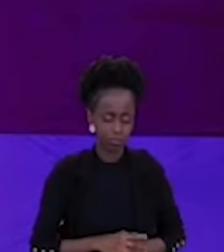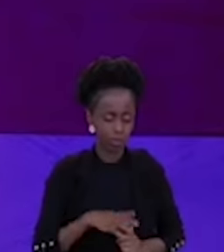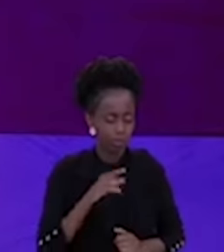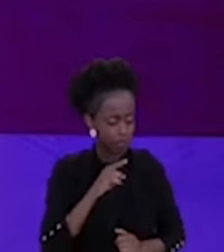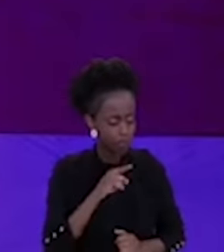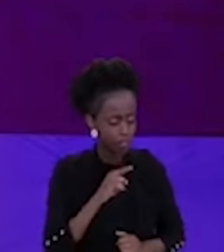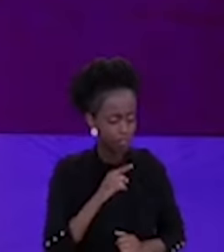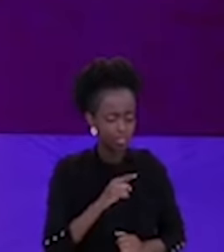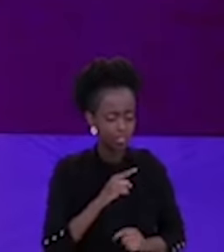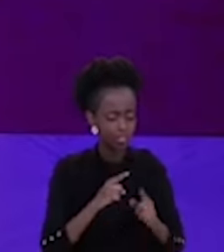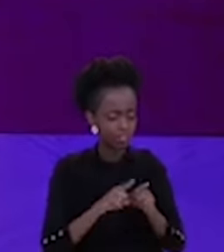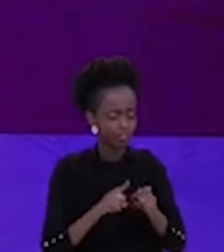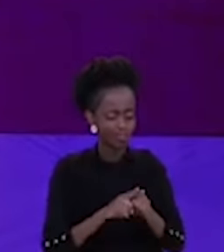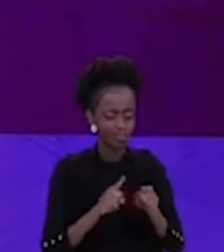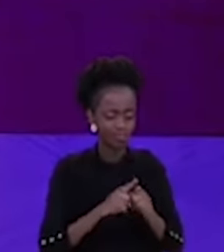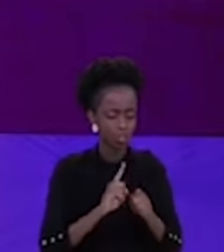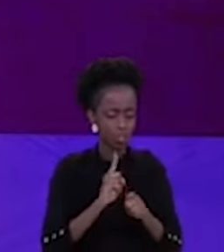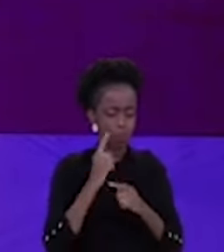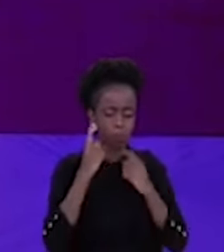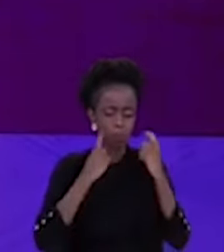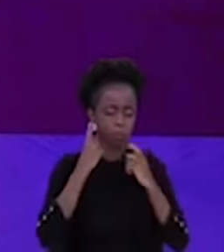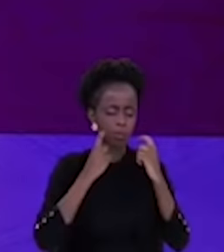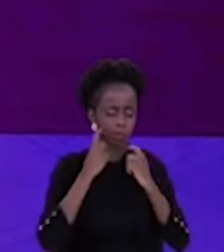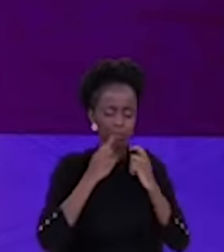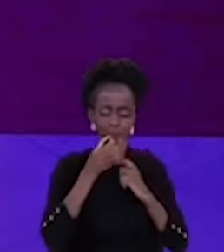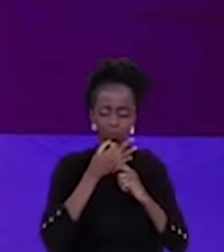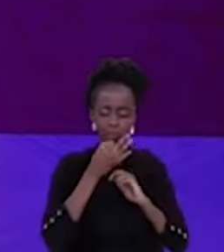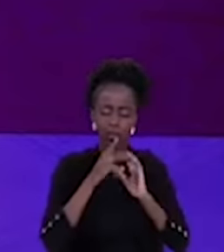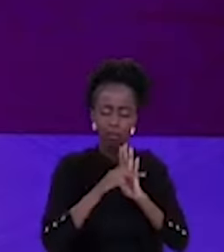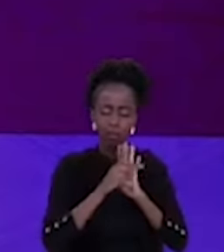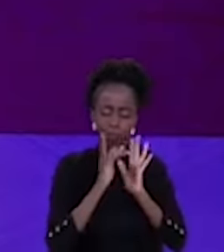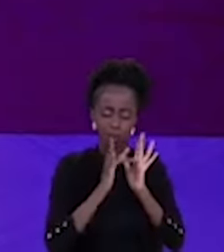esquecia de buscar a aprovação dele em meio a tantas